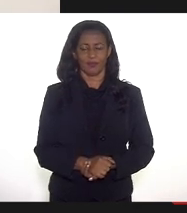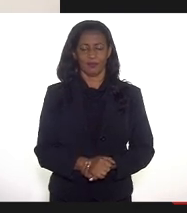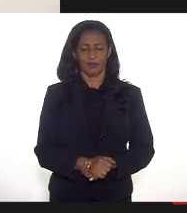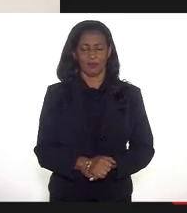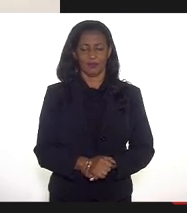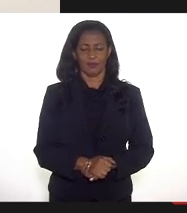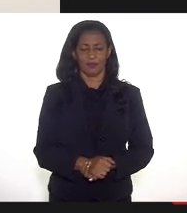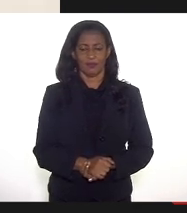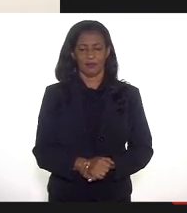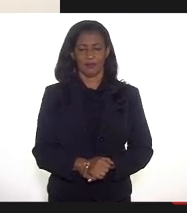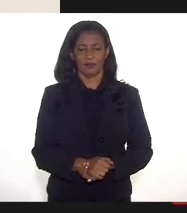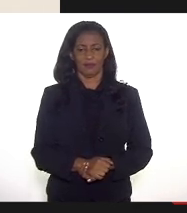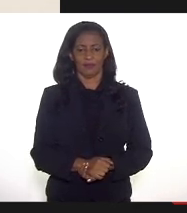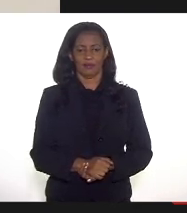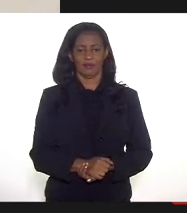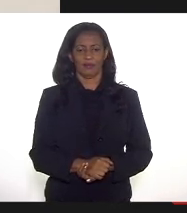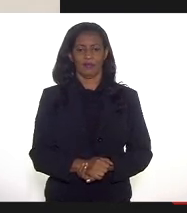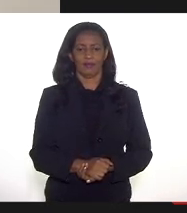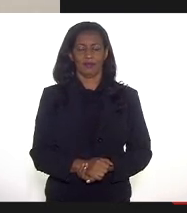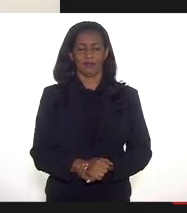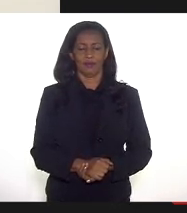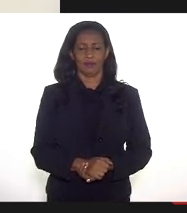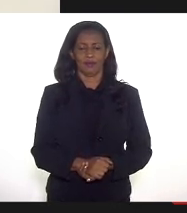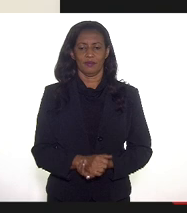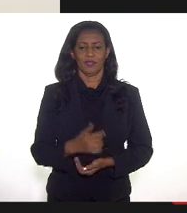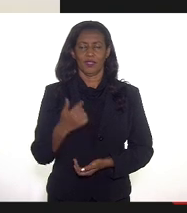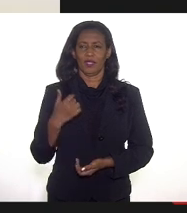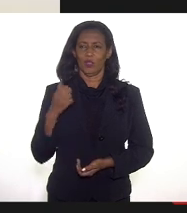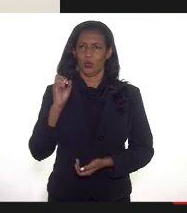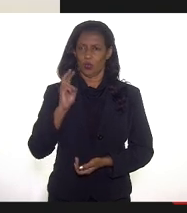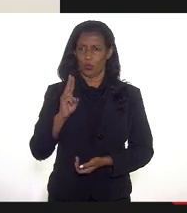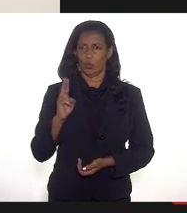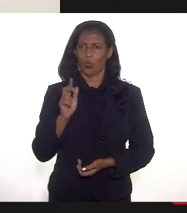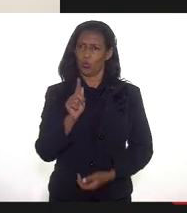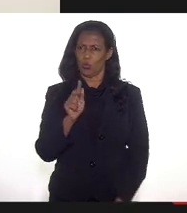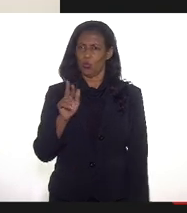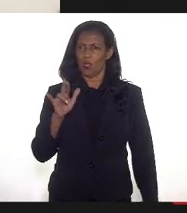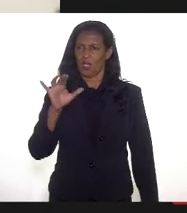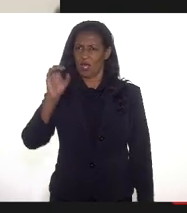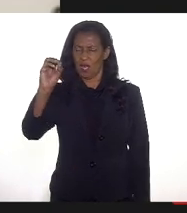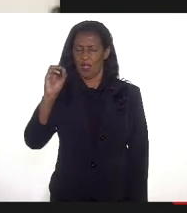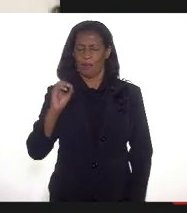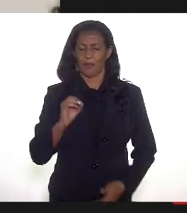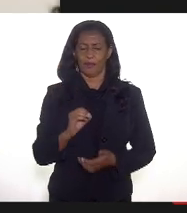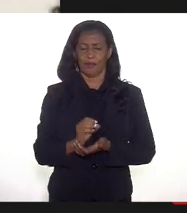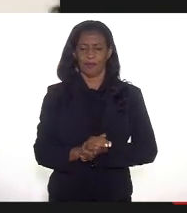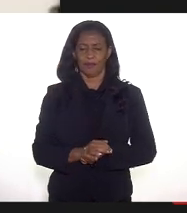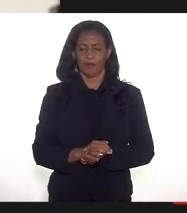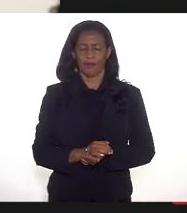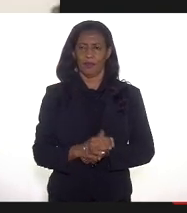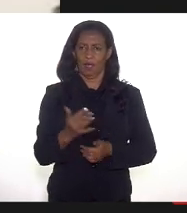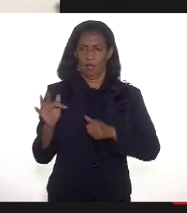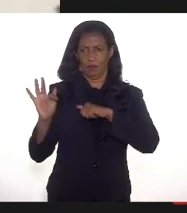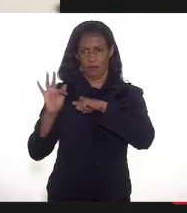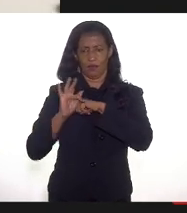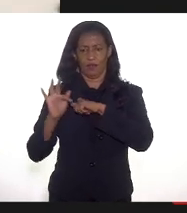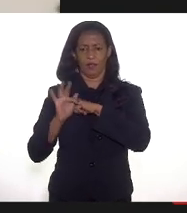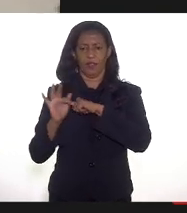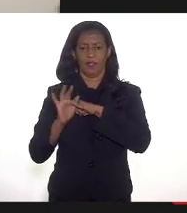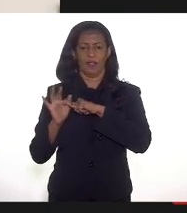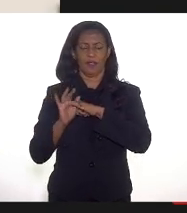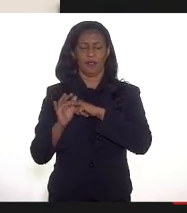Sim. Ok, eu sou do Grêmio Bizerge, também estou representando alguns grêmios aqui da FATEC